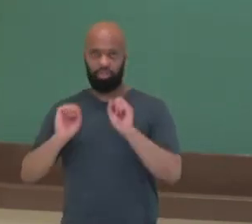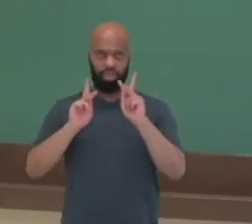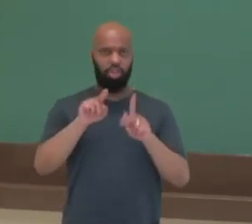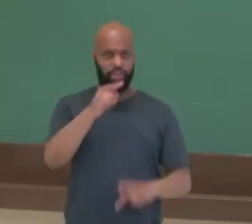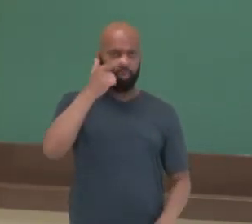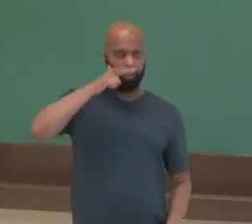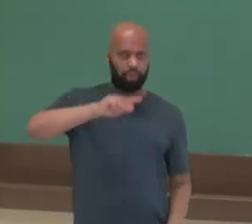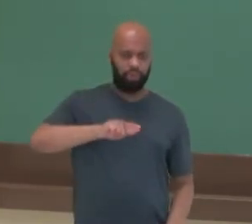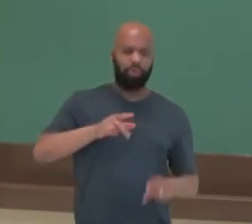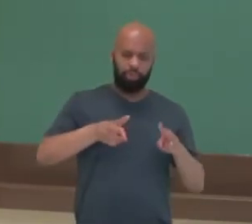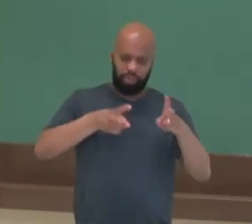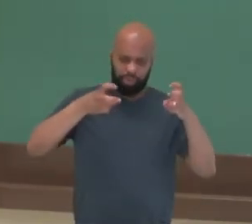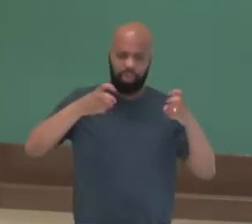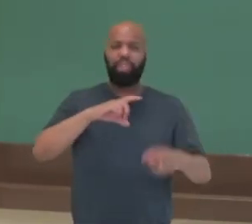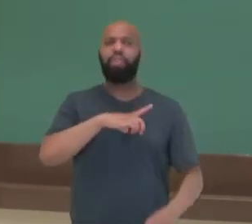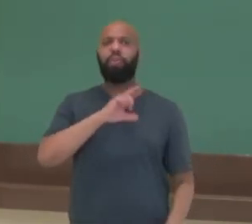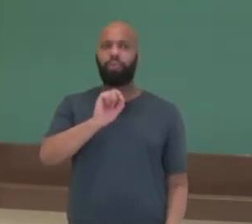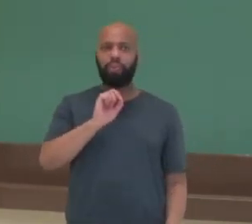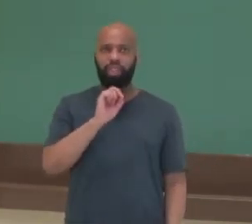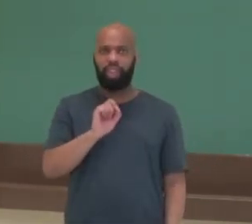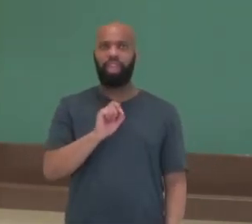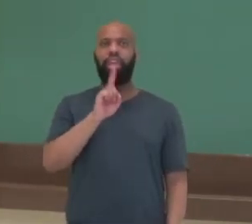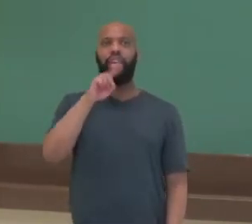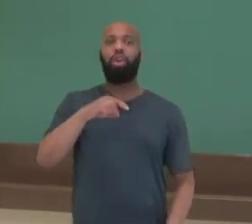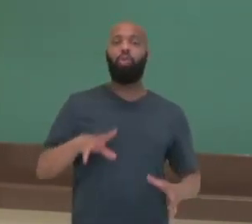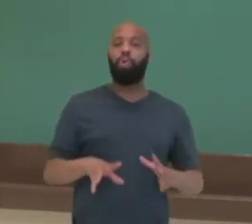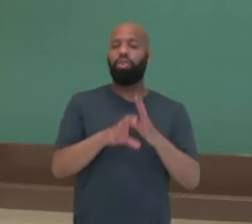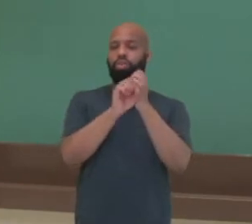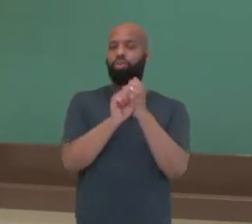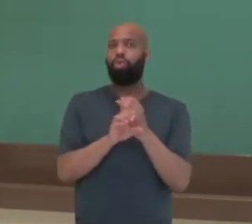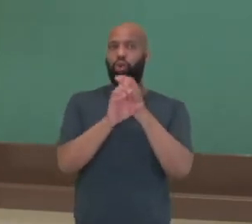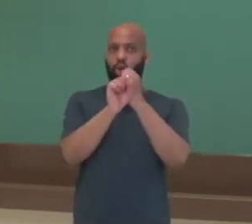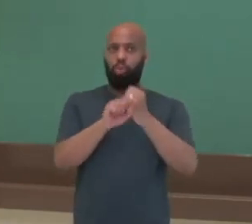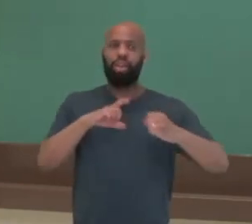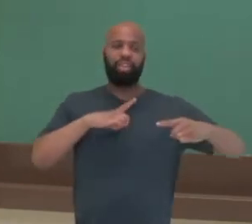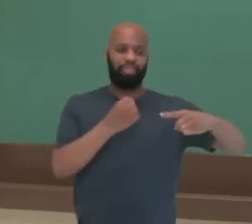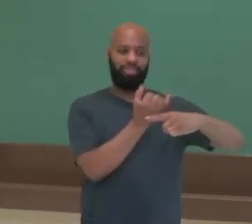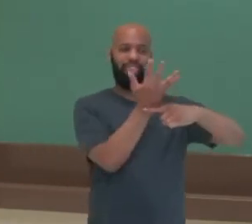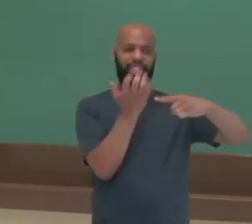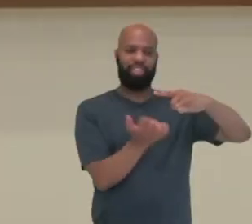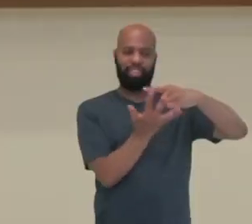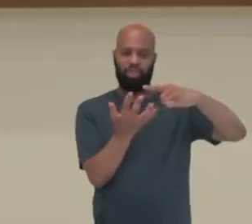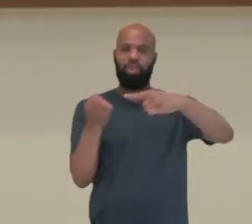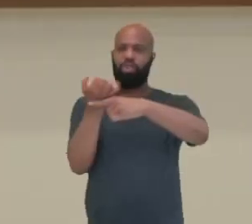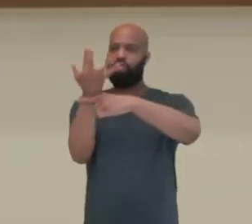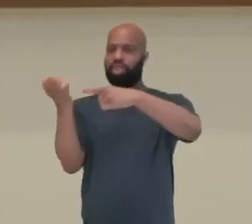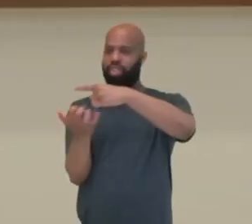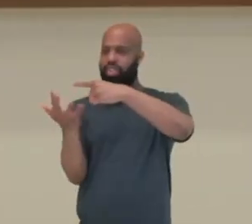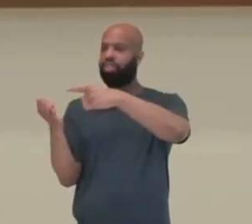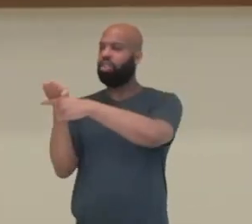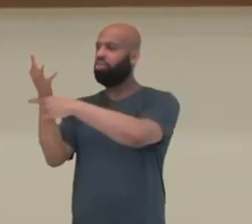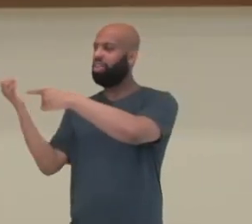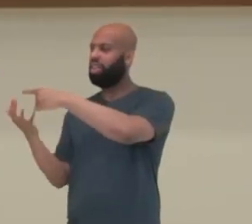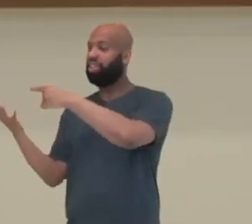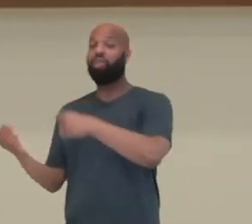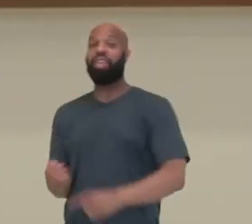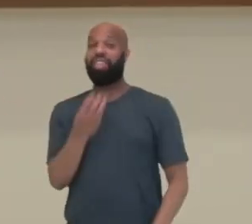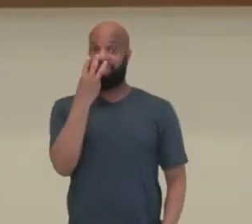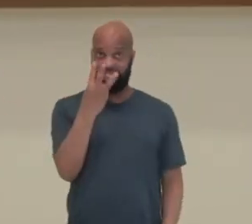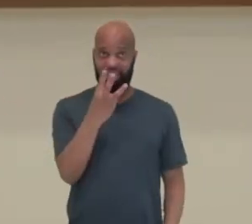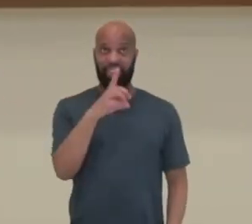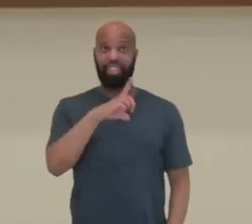então que nós temos aqui uma soma de três frações com denominadores